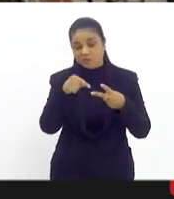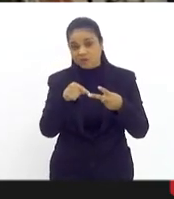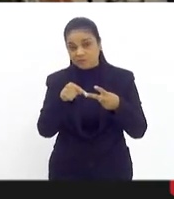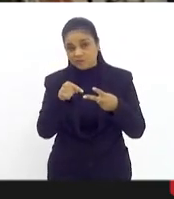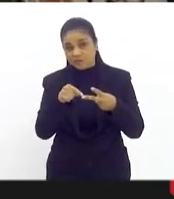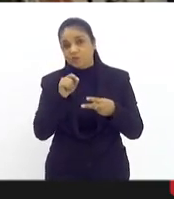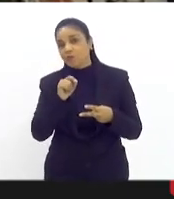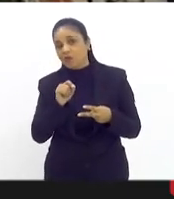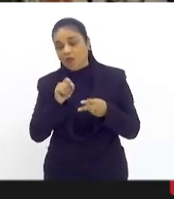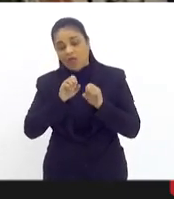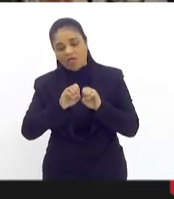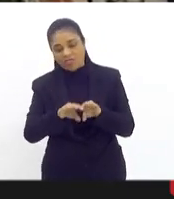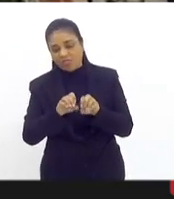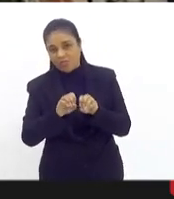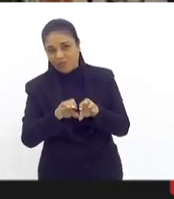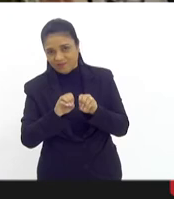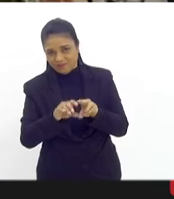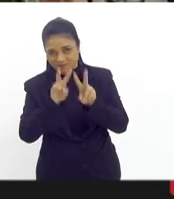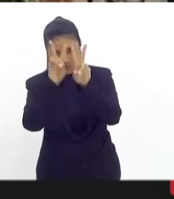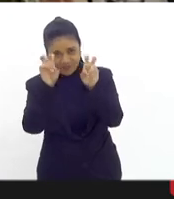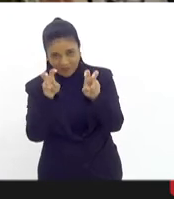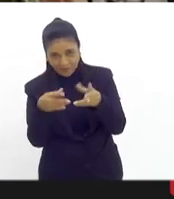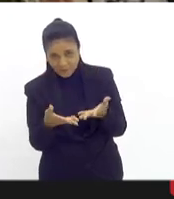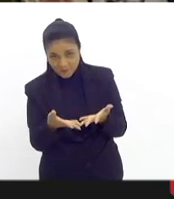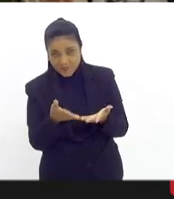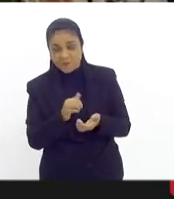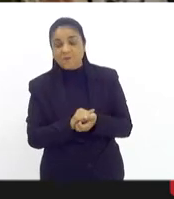foi esse da educação. Eu acho que